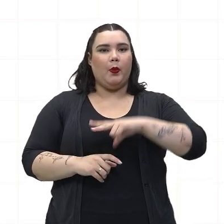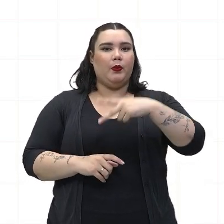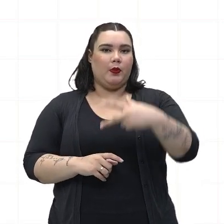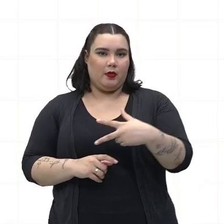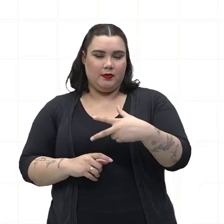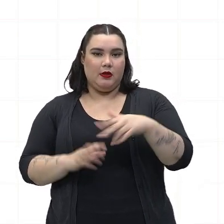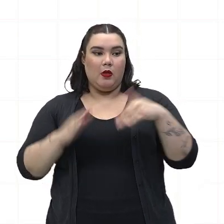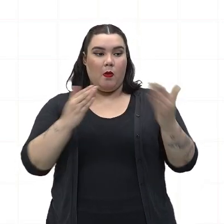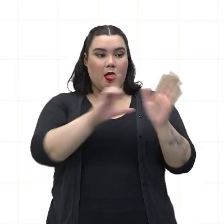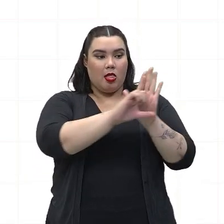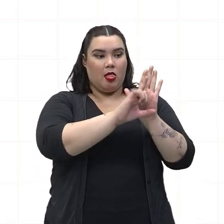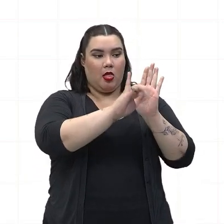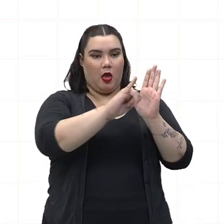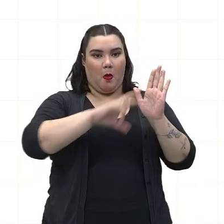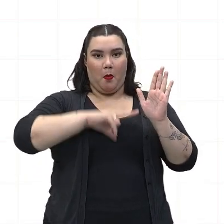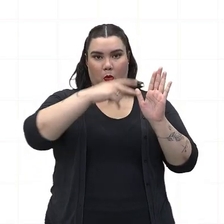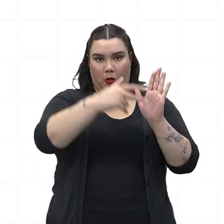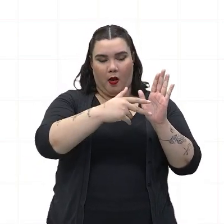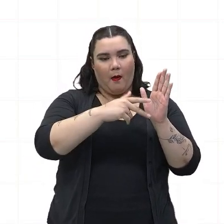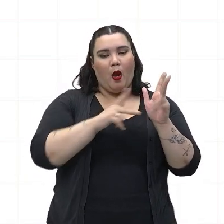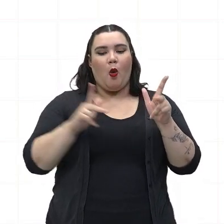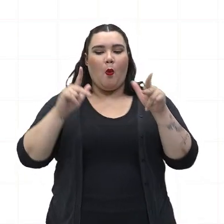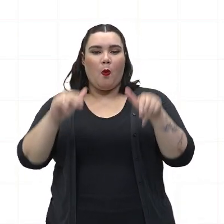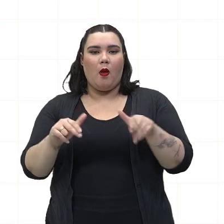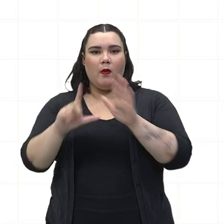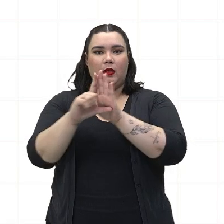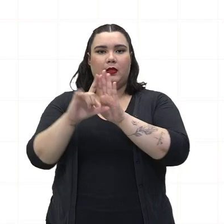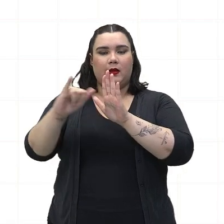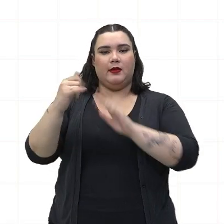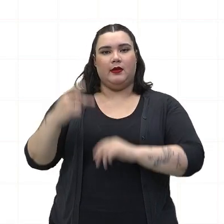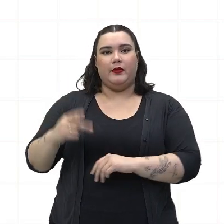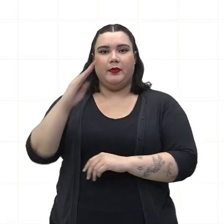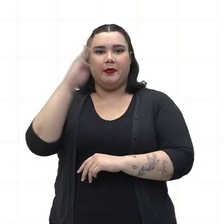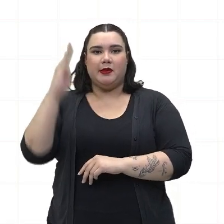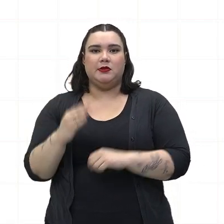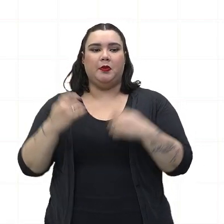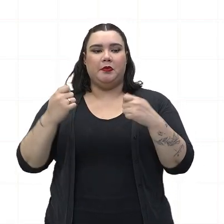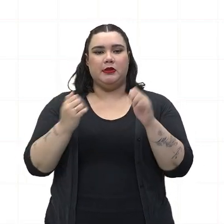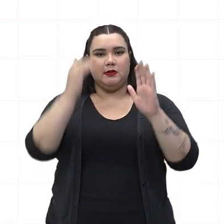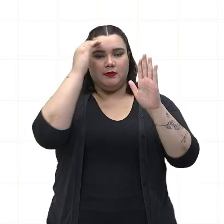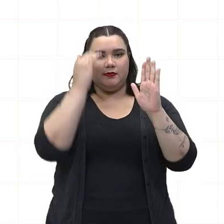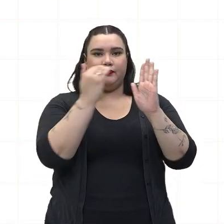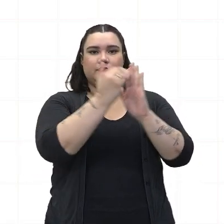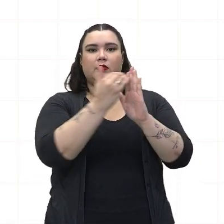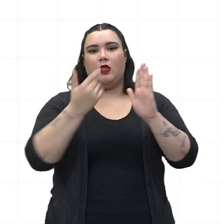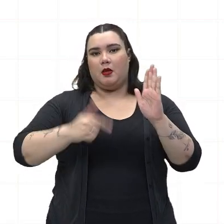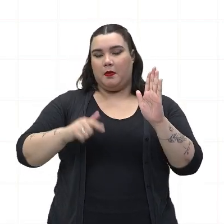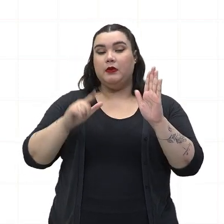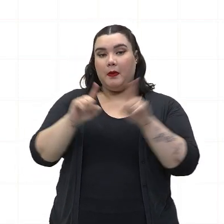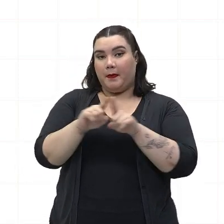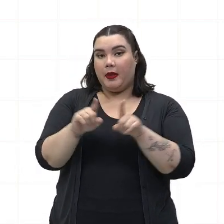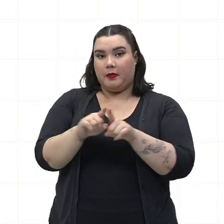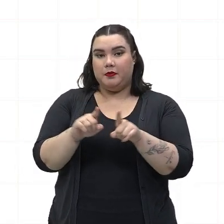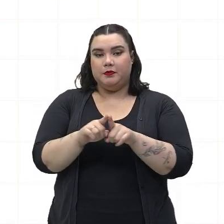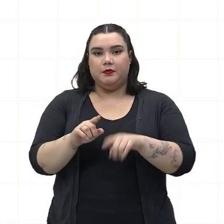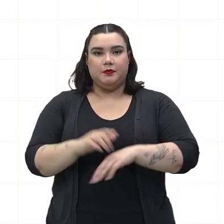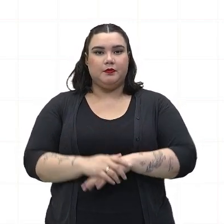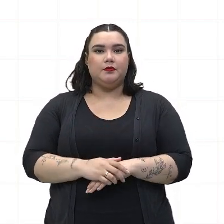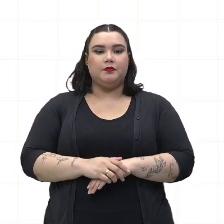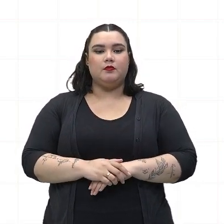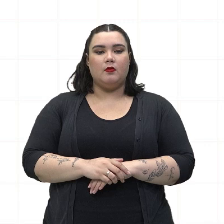Portugal chegava até o Brasil e era imposto como lei que tinha que se cumprir e não se questionar. Na